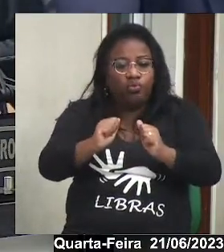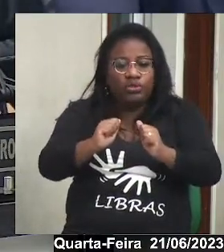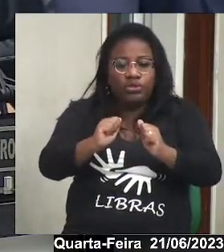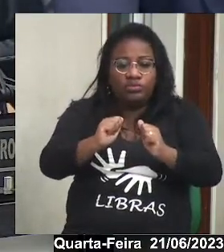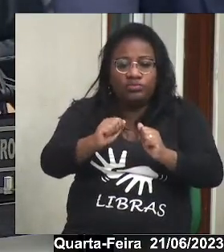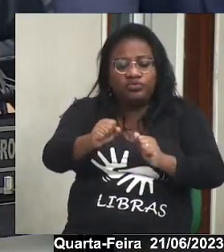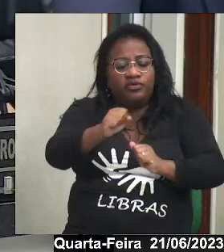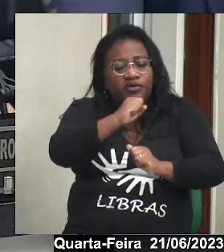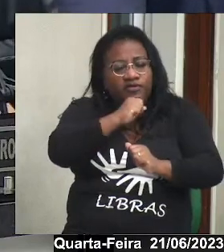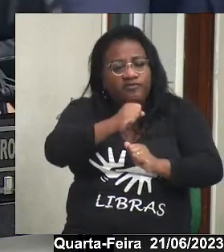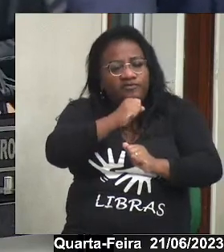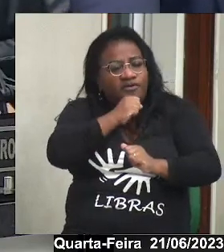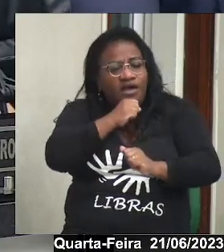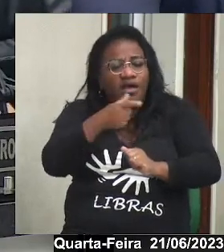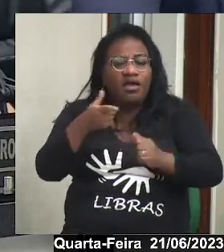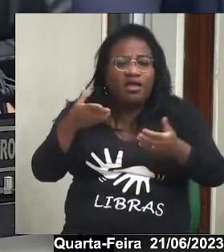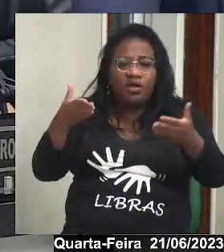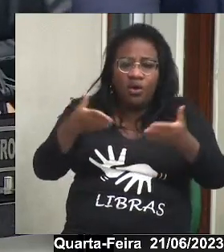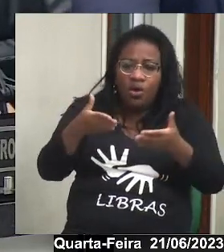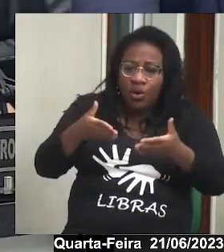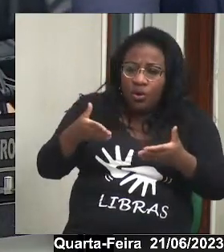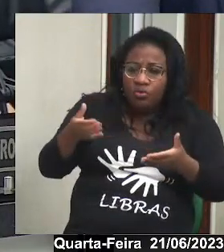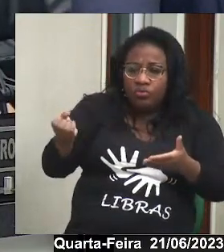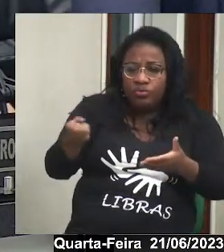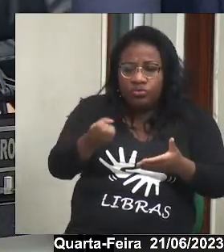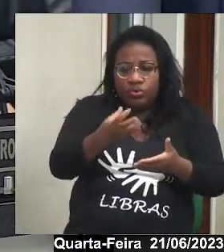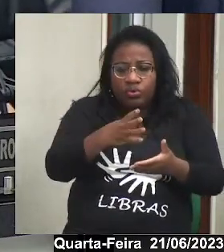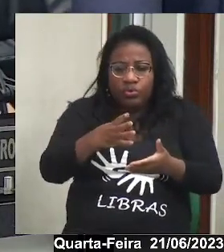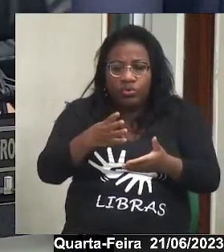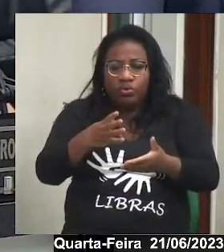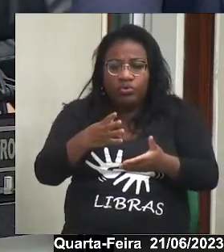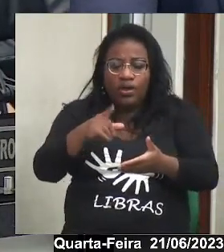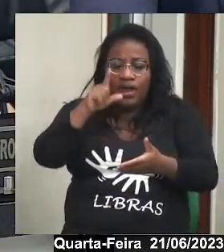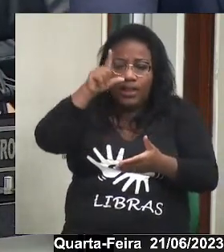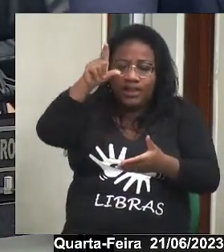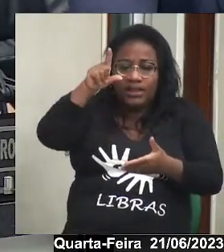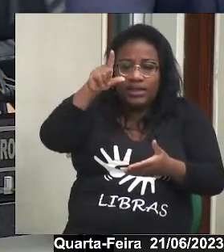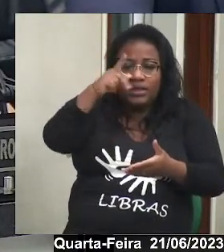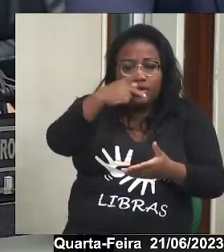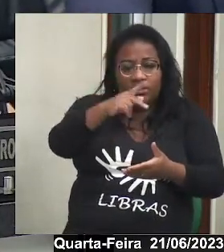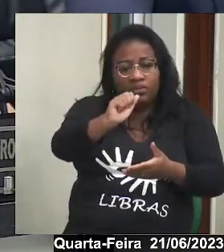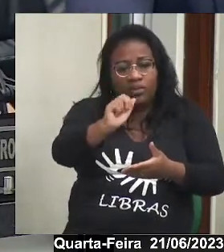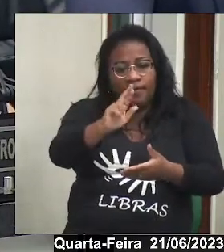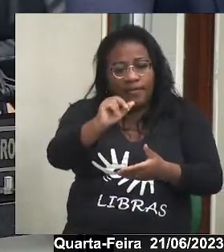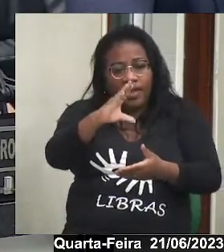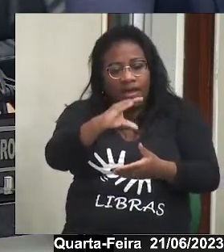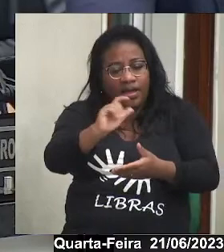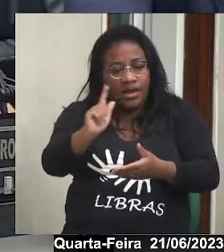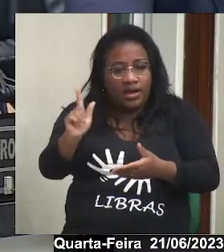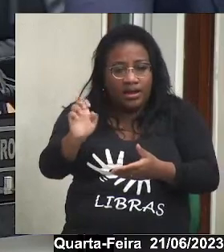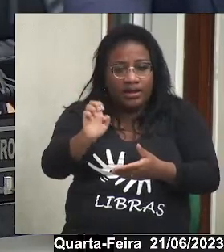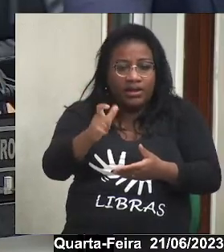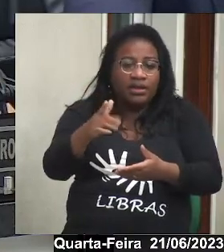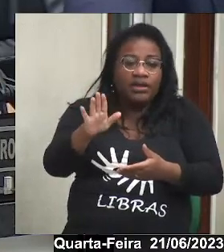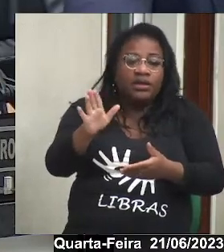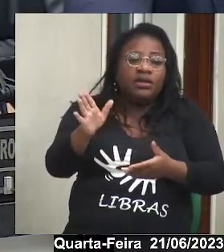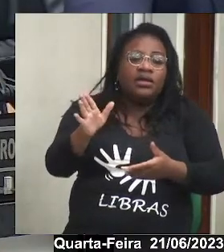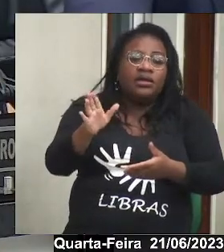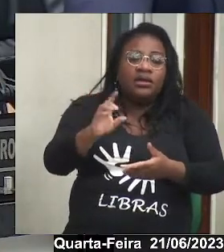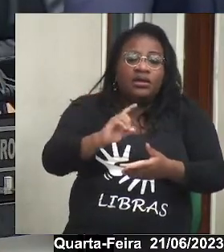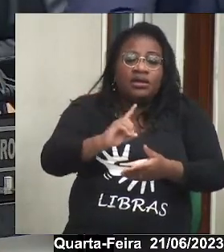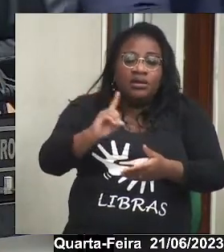antigo, ônibus não tão antigos, ônibus novos, vai ser ali no Parque do Riso, tá? O primeiro encontro de ônibus